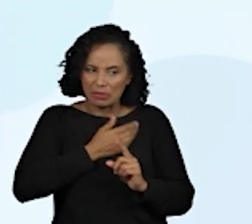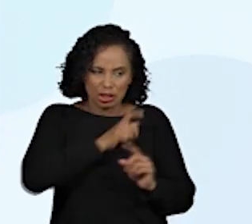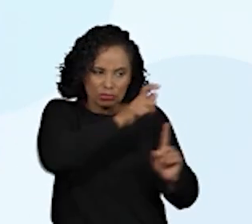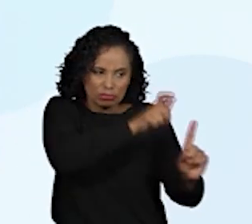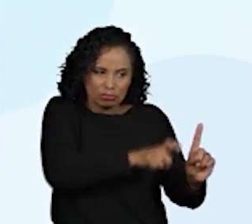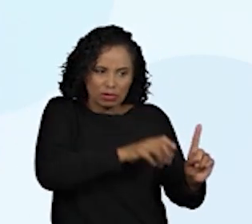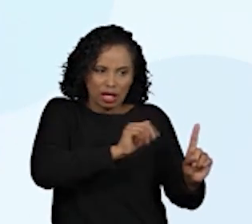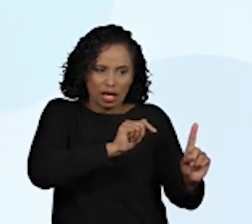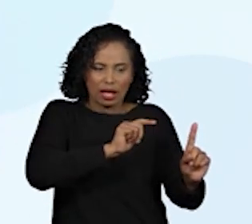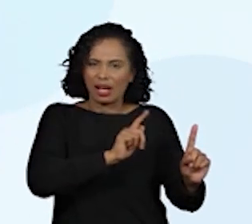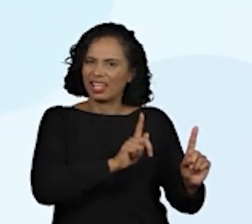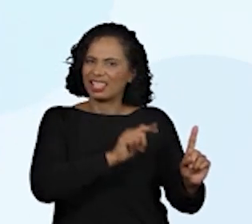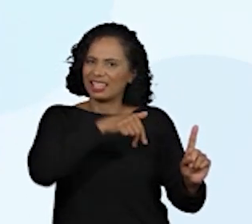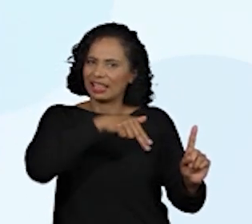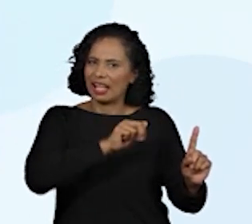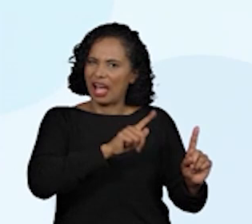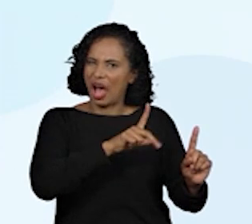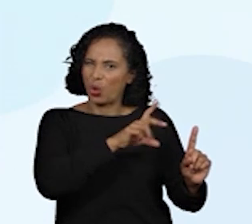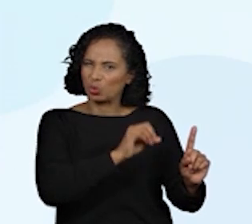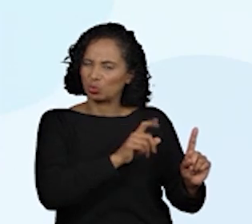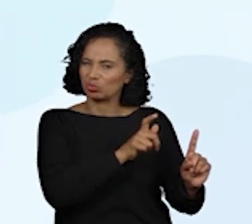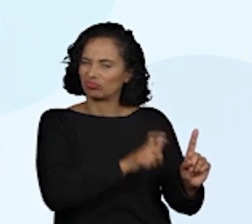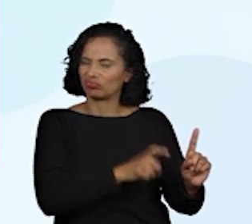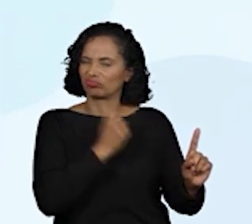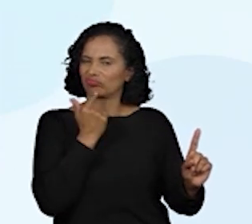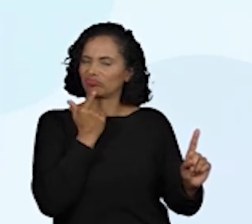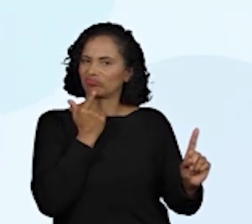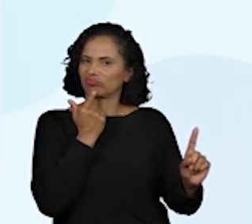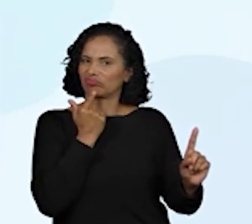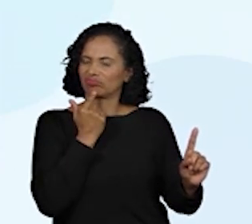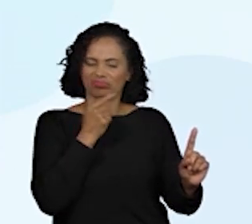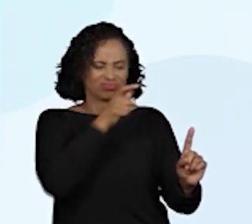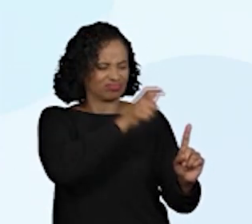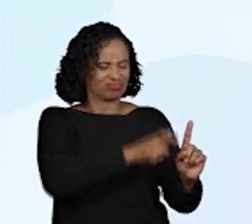porque até mesmo essa múmia, que misteriosa,